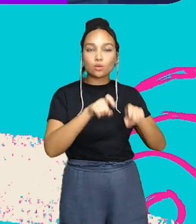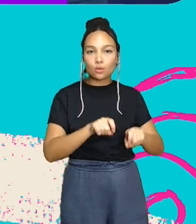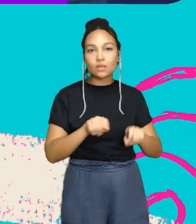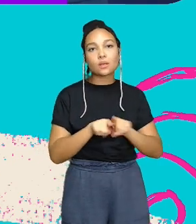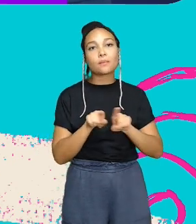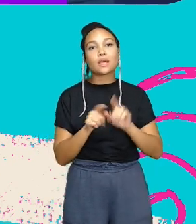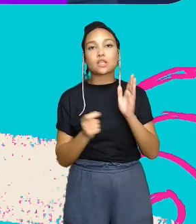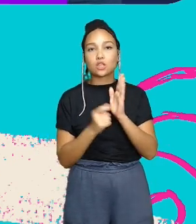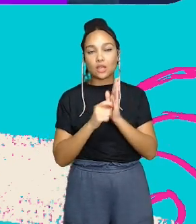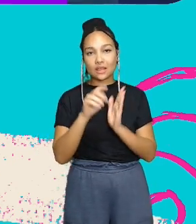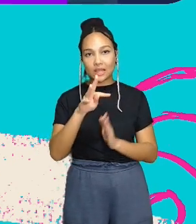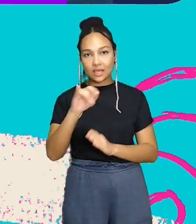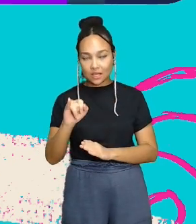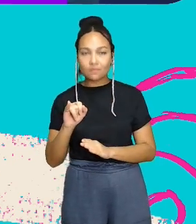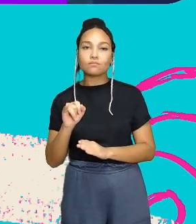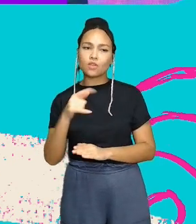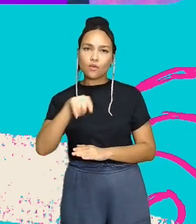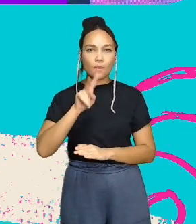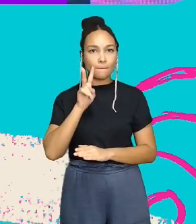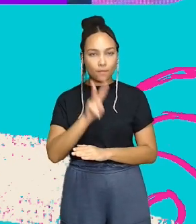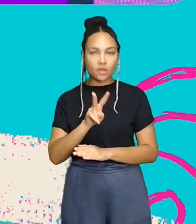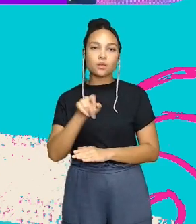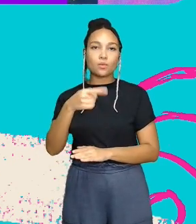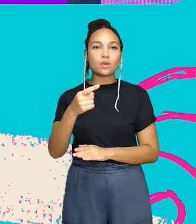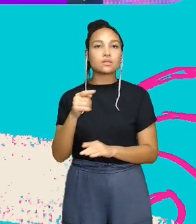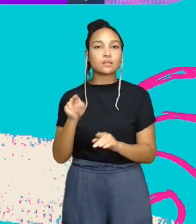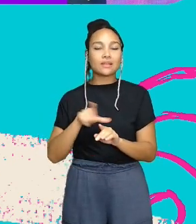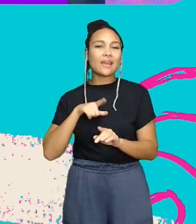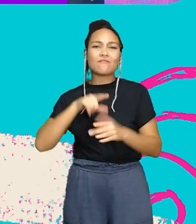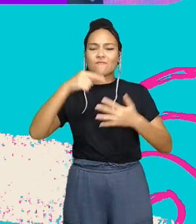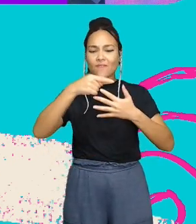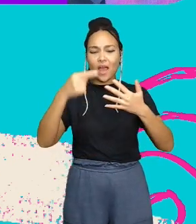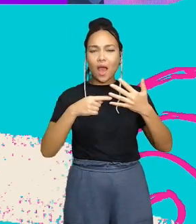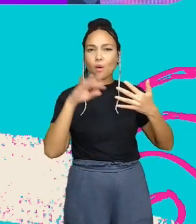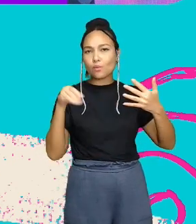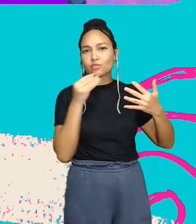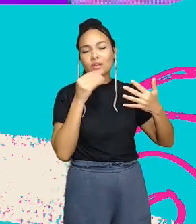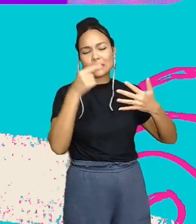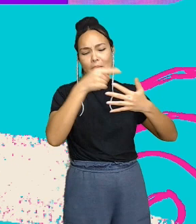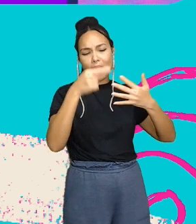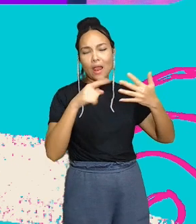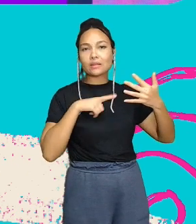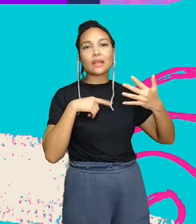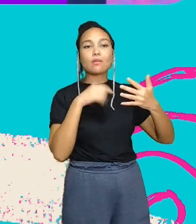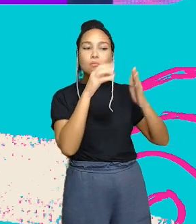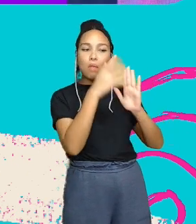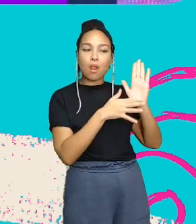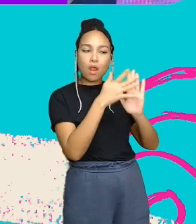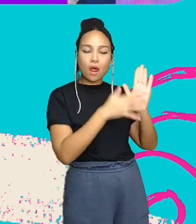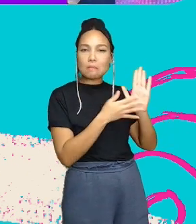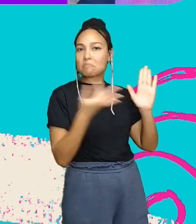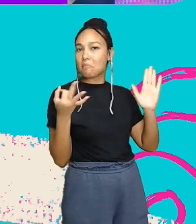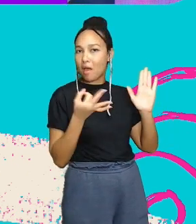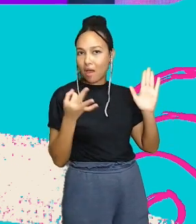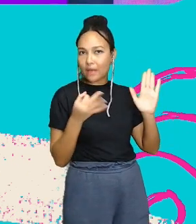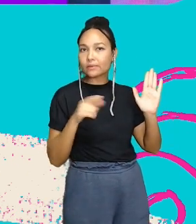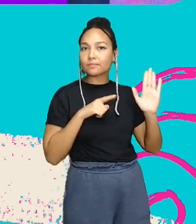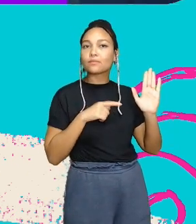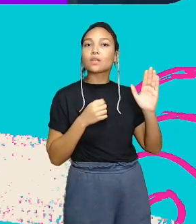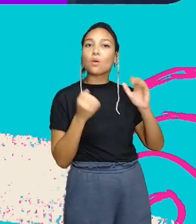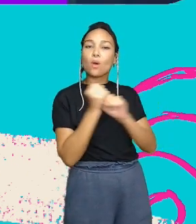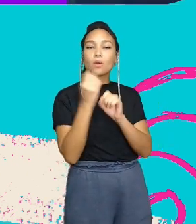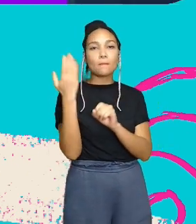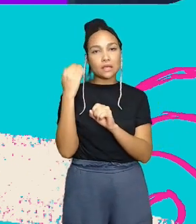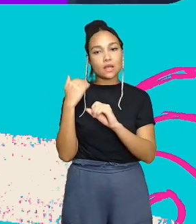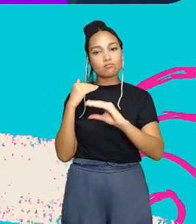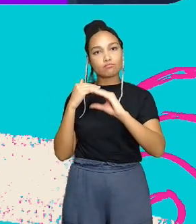Vocês podem verificar esse relatório, tem várias oportunidades, é um relatório muito bacana. Ele foi lançado ano passado, que vocês